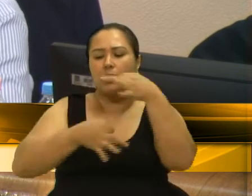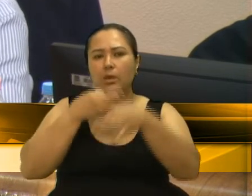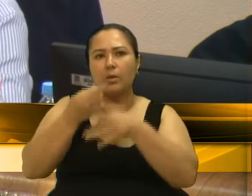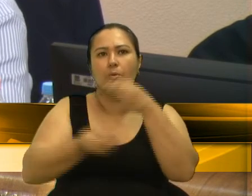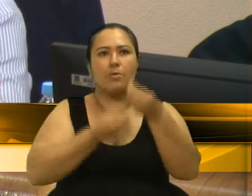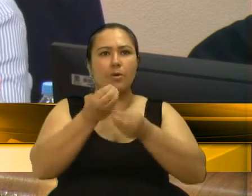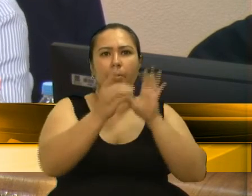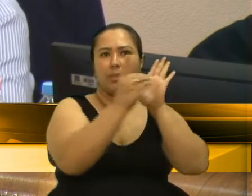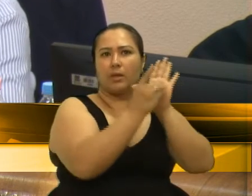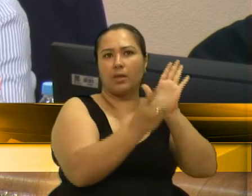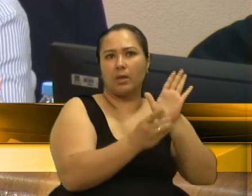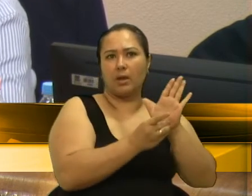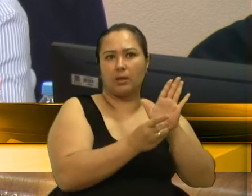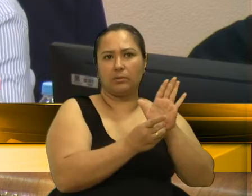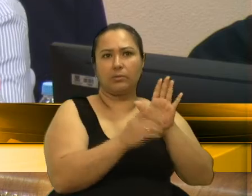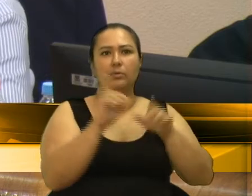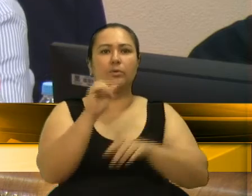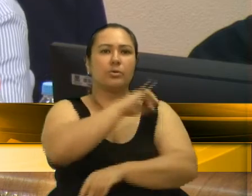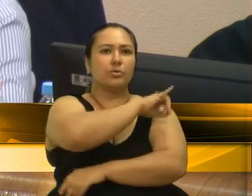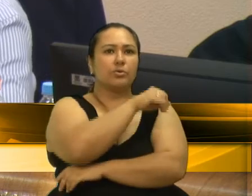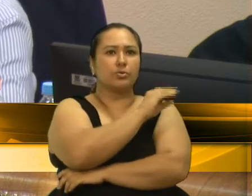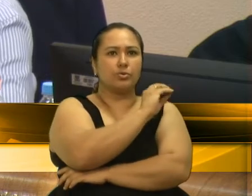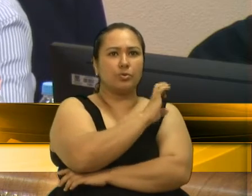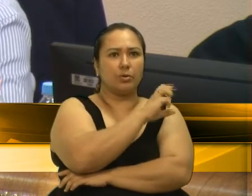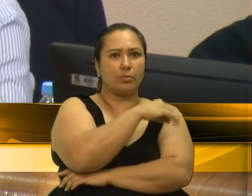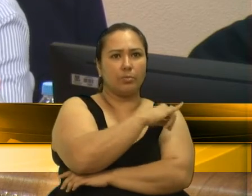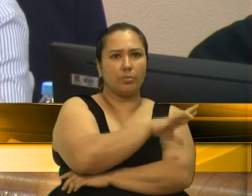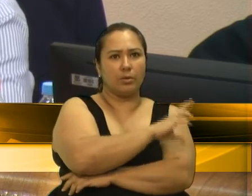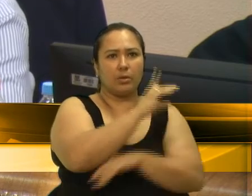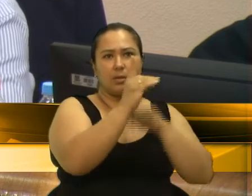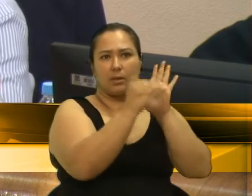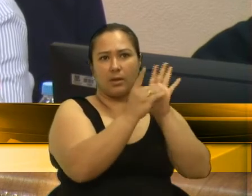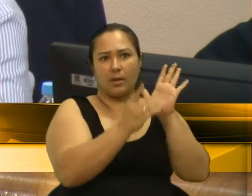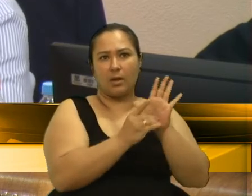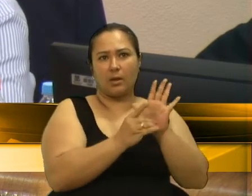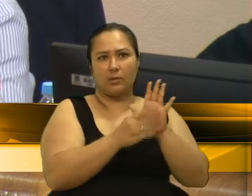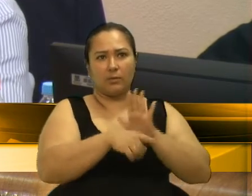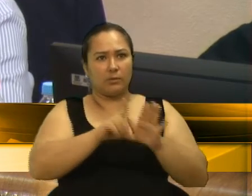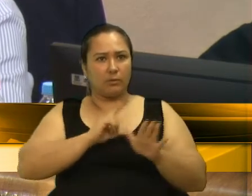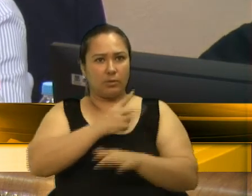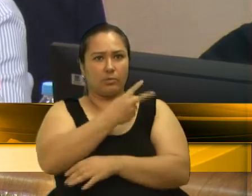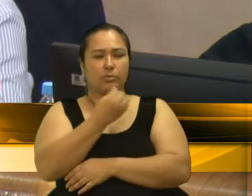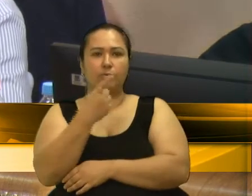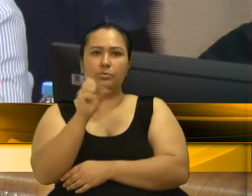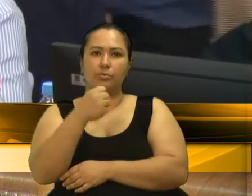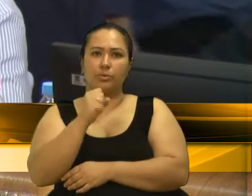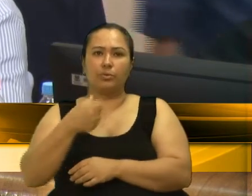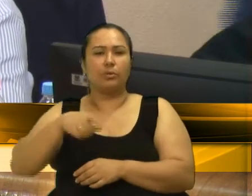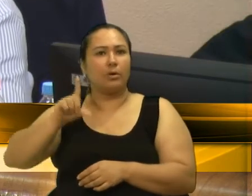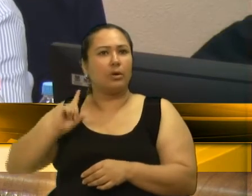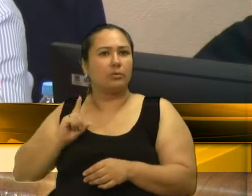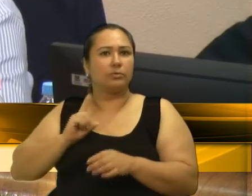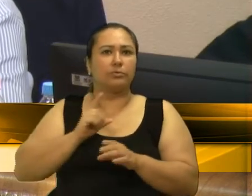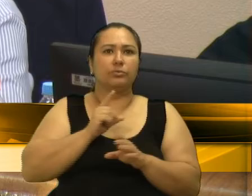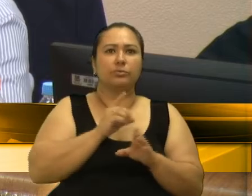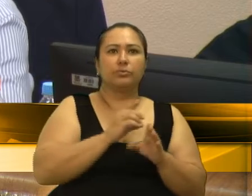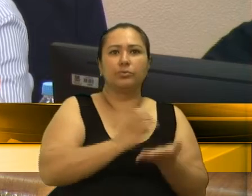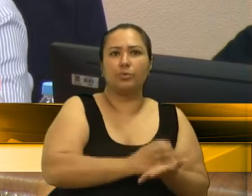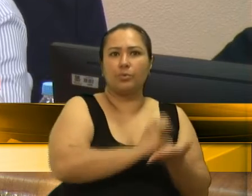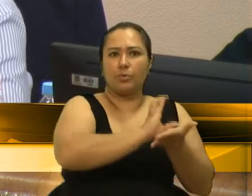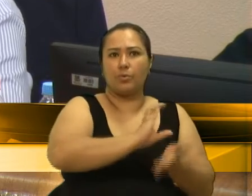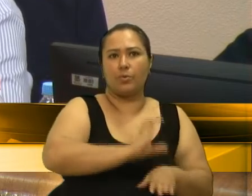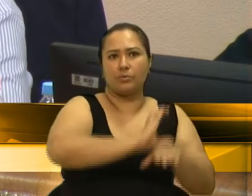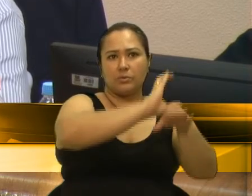Senhor Geomir, o decreto anterior de 2018 foram trazidas do Conselho. Nas próprias reuniões do Conselho,